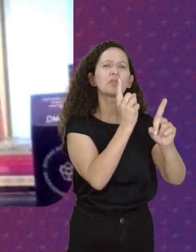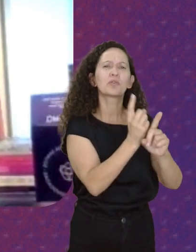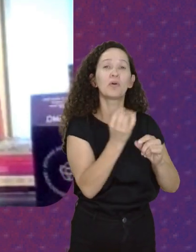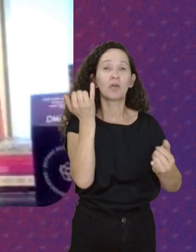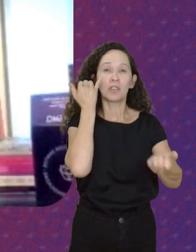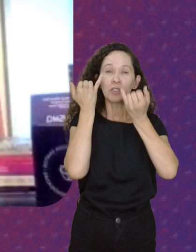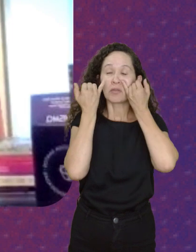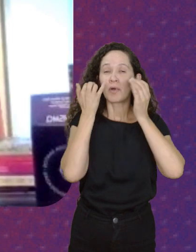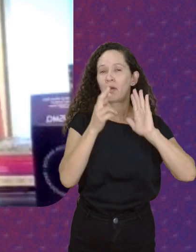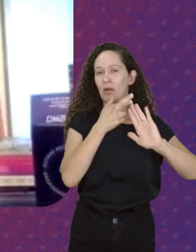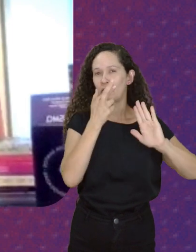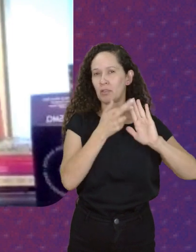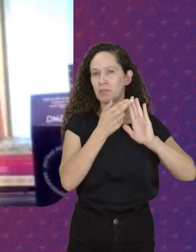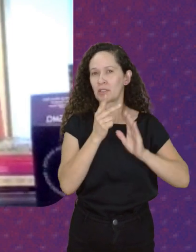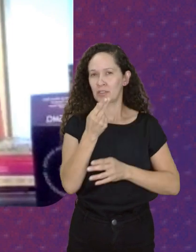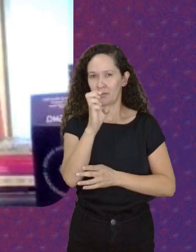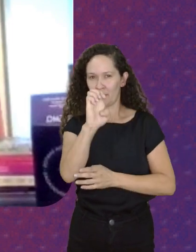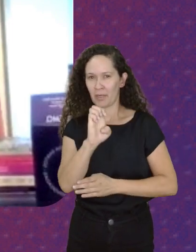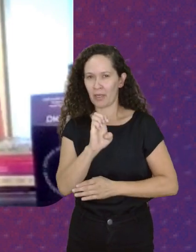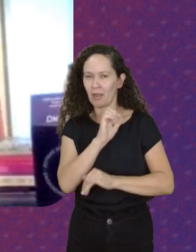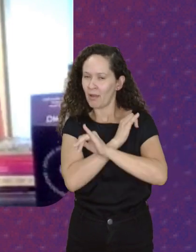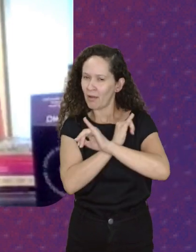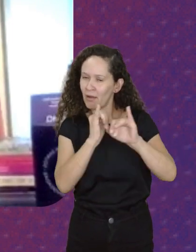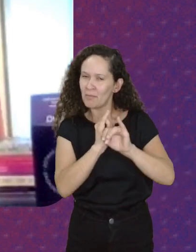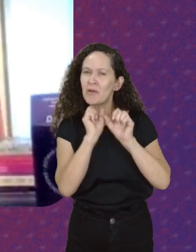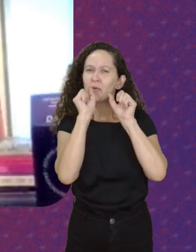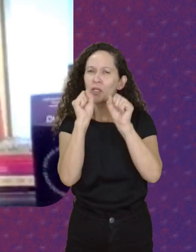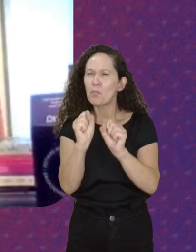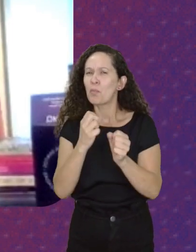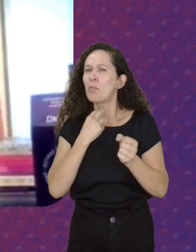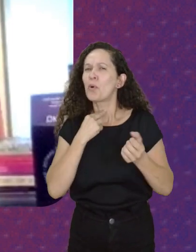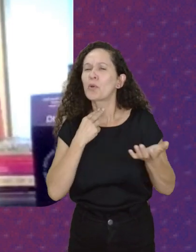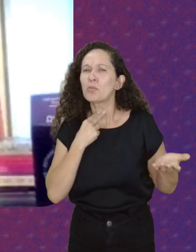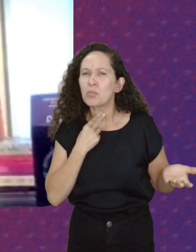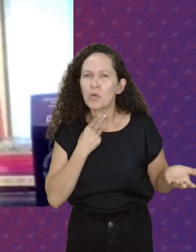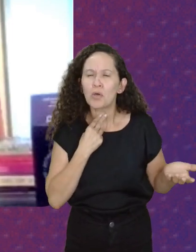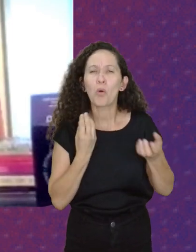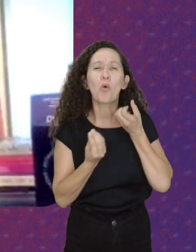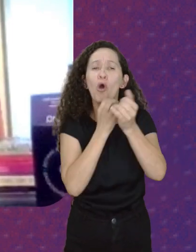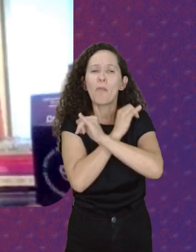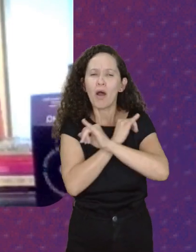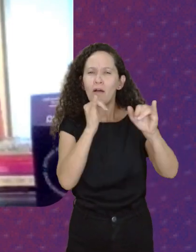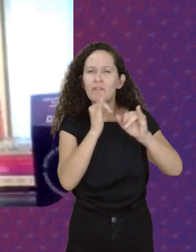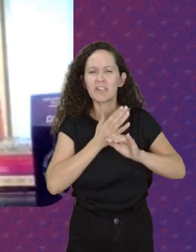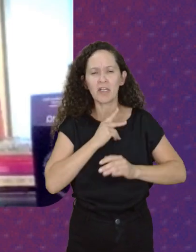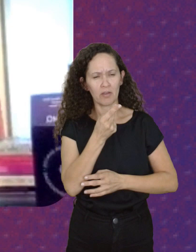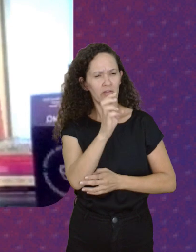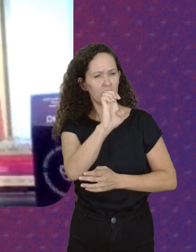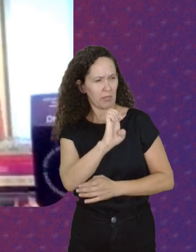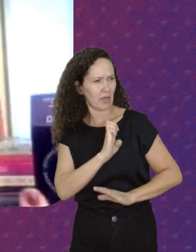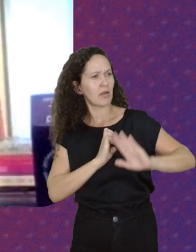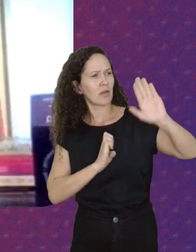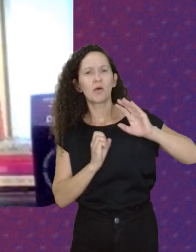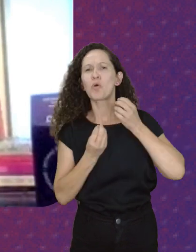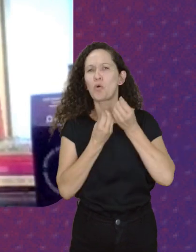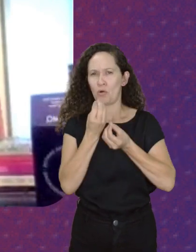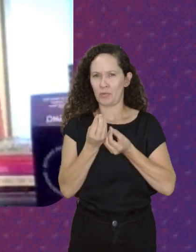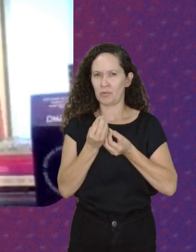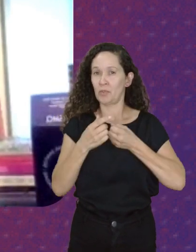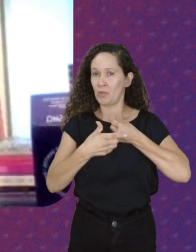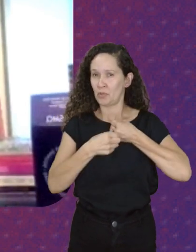a regulamentação da pré-campanha, do que se pode fazer de anúncio da sua pré-campanha, da sua pré-candidatura? No